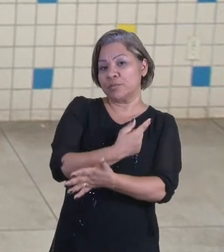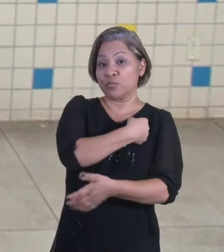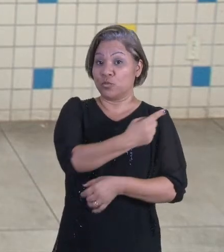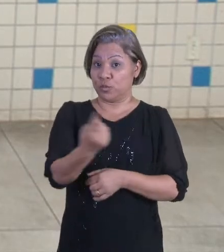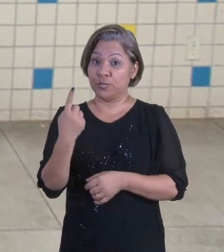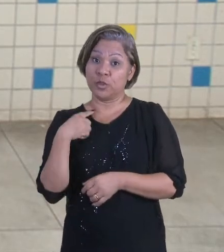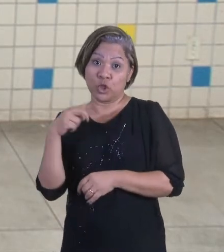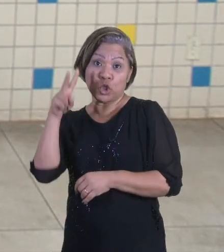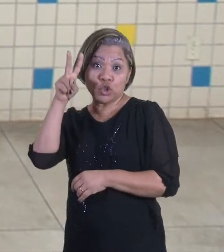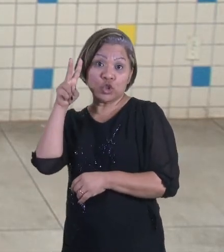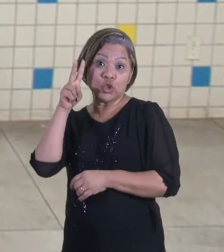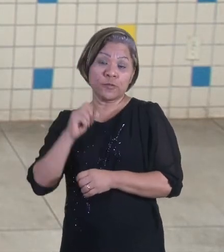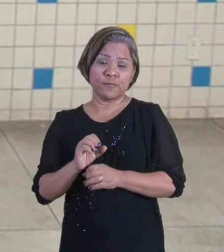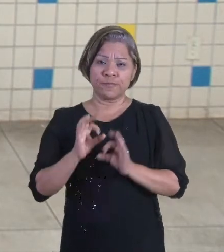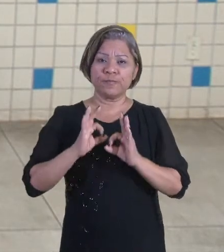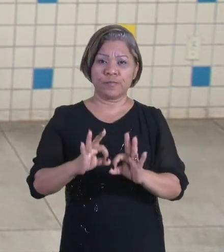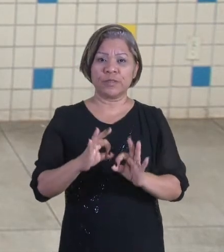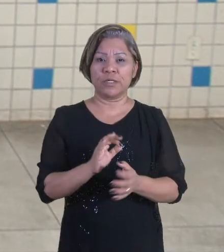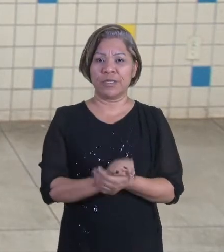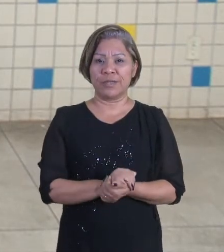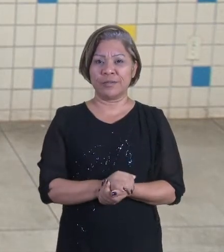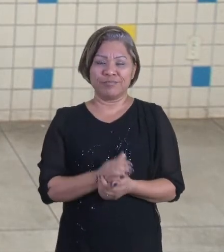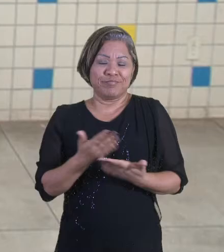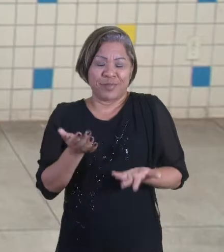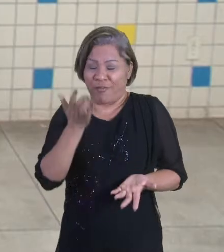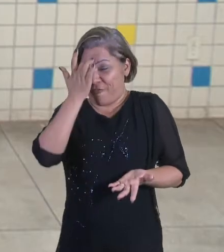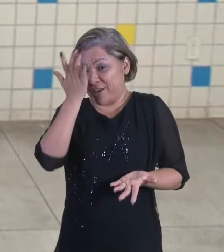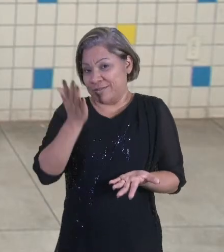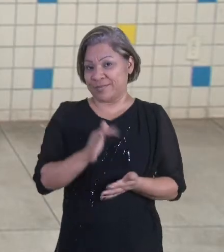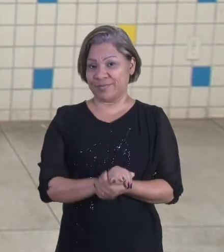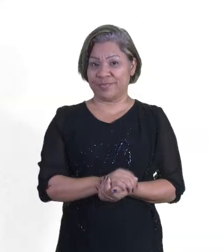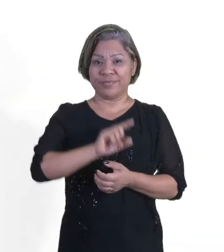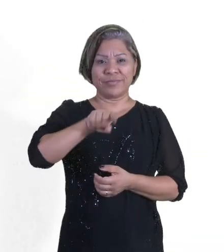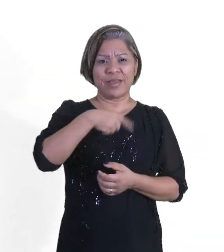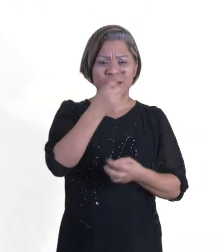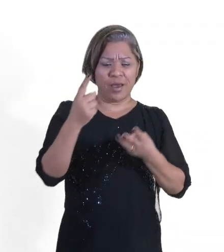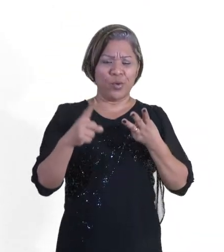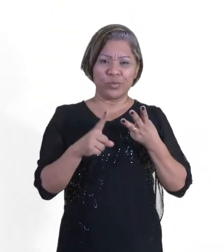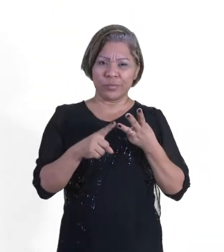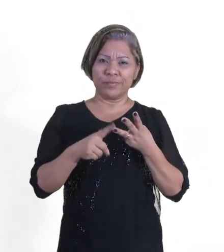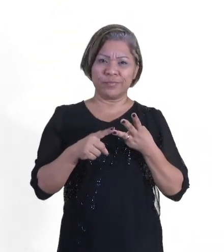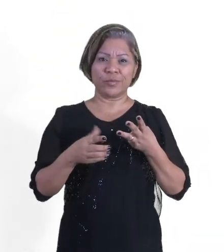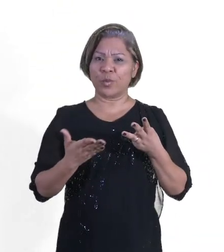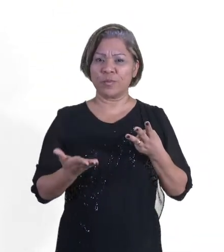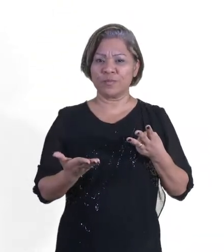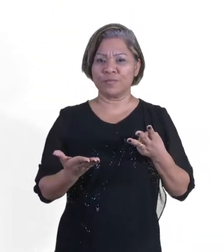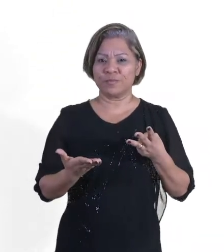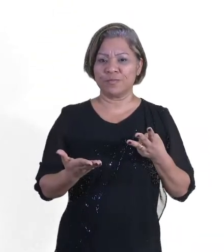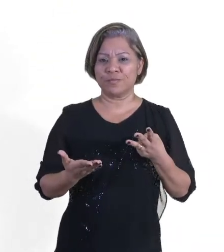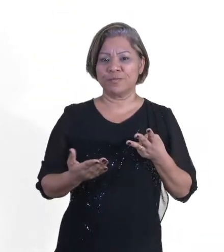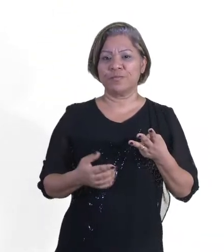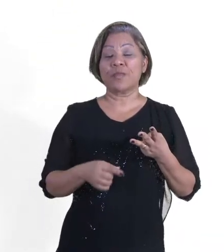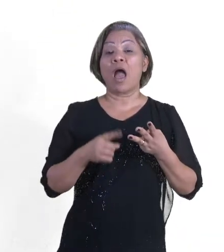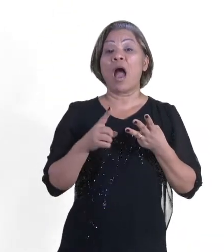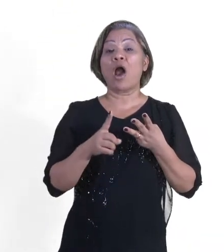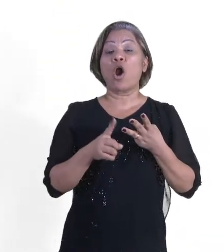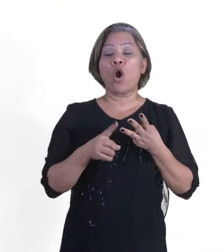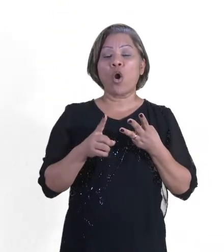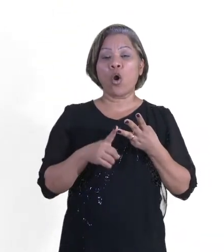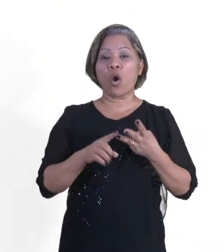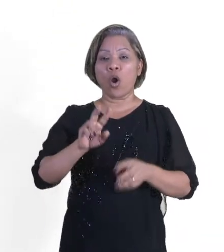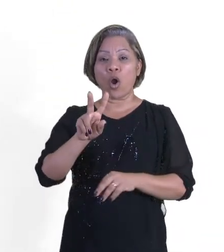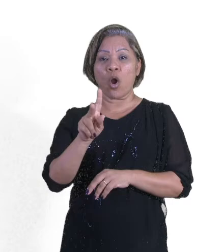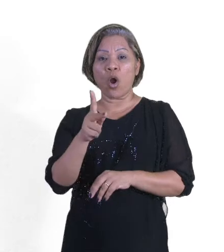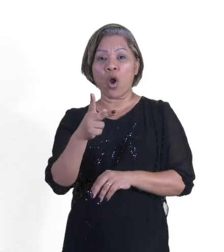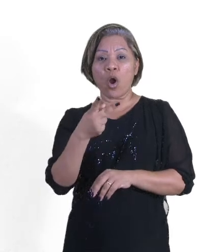história. Certinho? Então essa é bem fácil. E a outra? Qual será a outra? Crônica